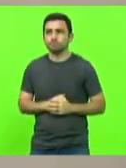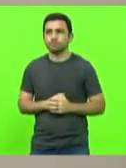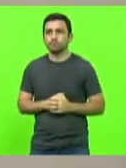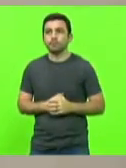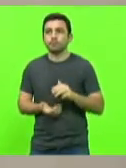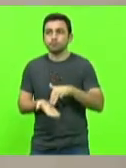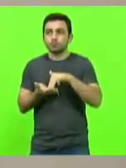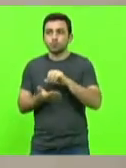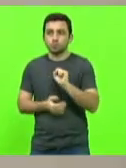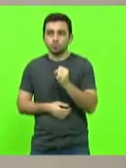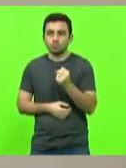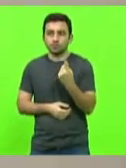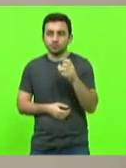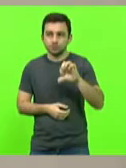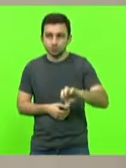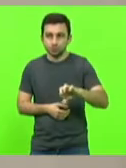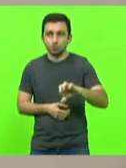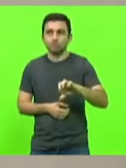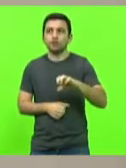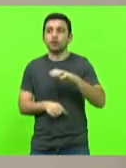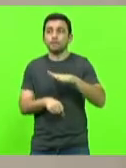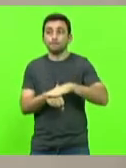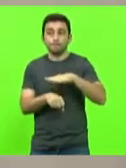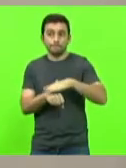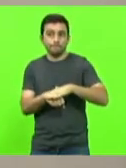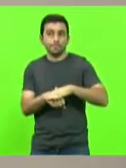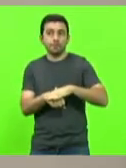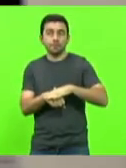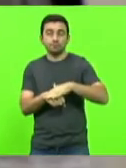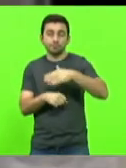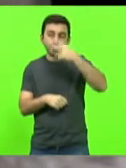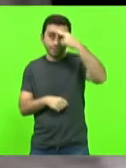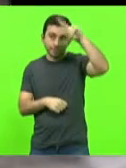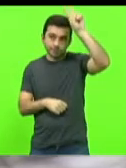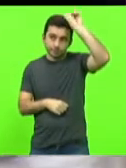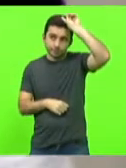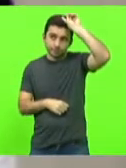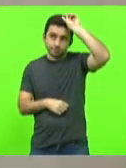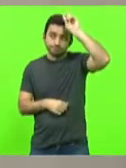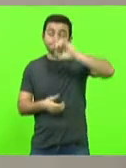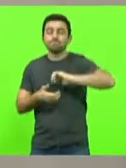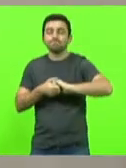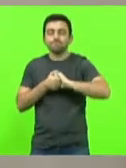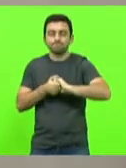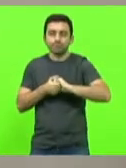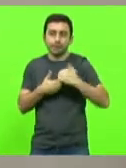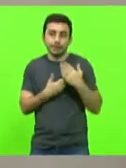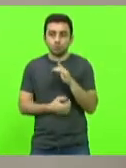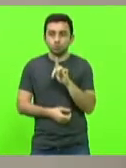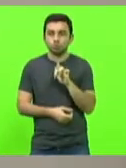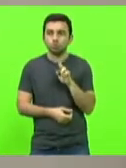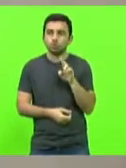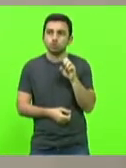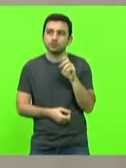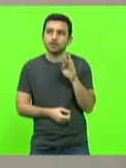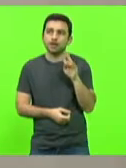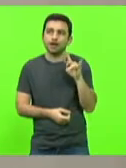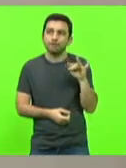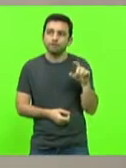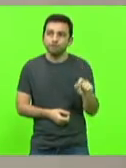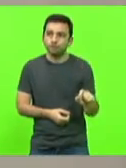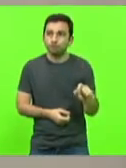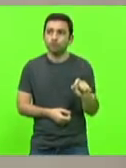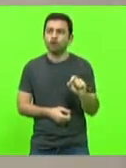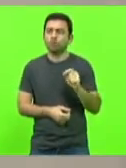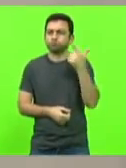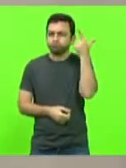Moção 819, autor, deputado doutor Vicente Caro Preso, cumprimentando Gustavo Bardim por ter ganhado a